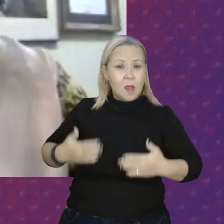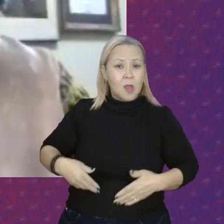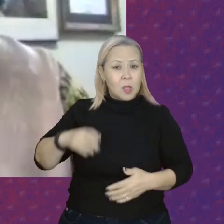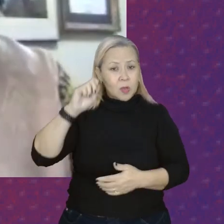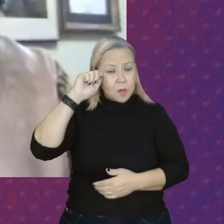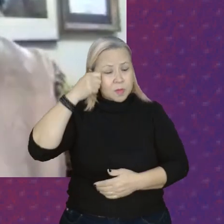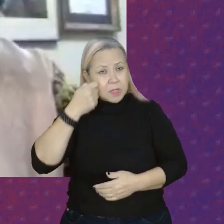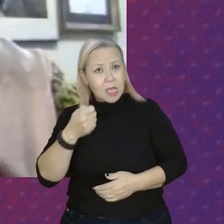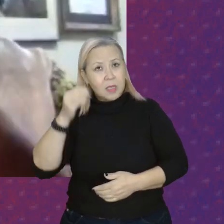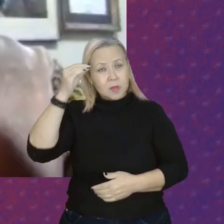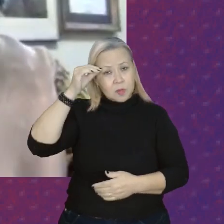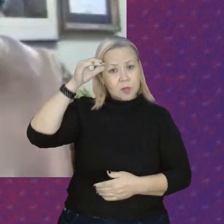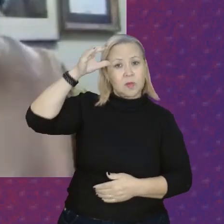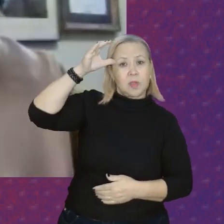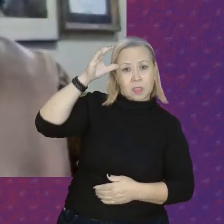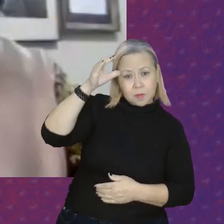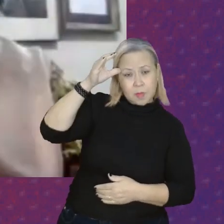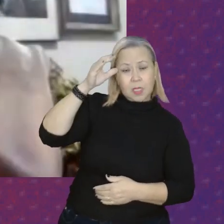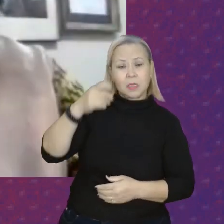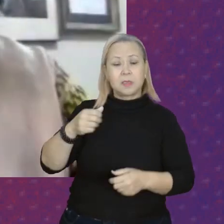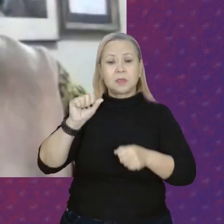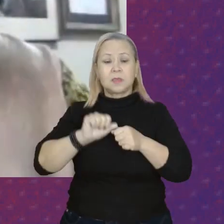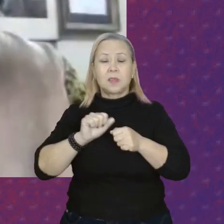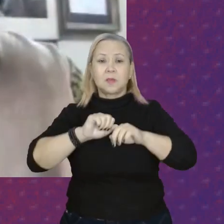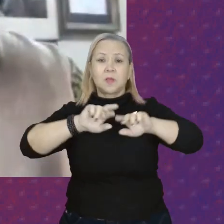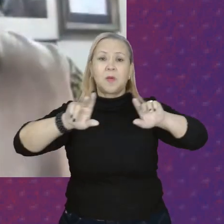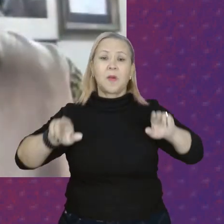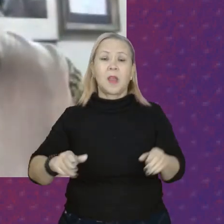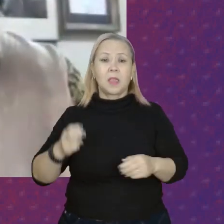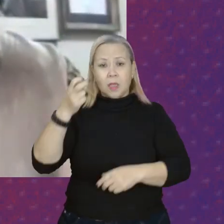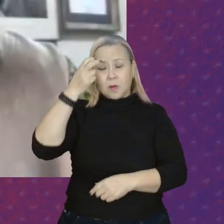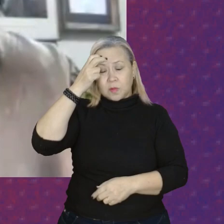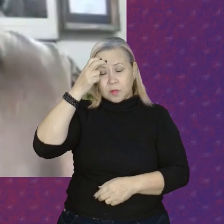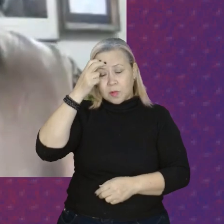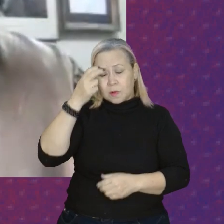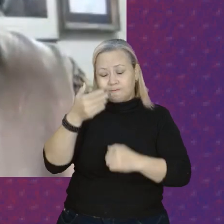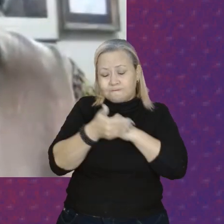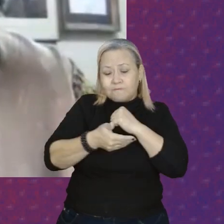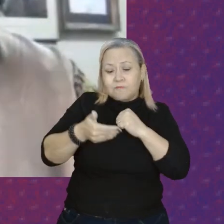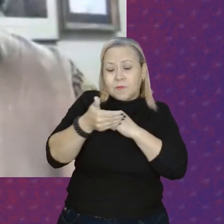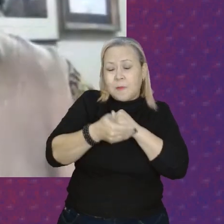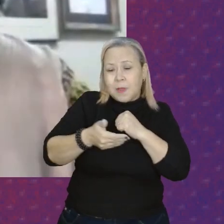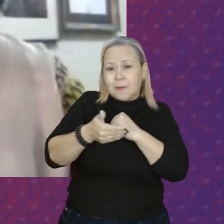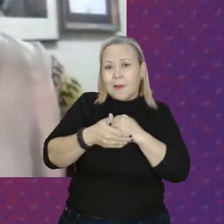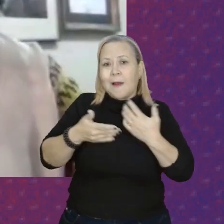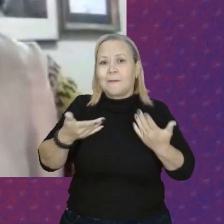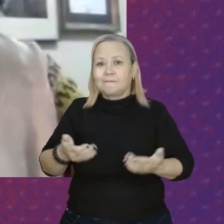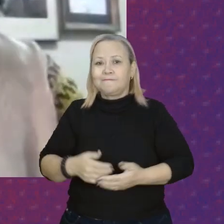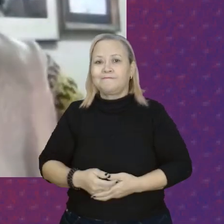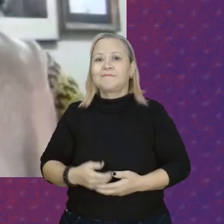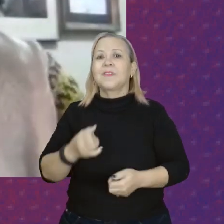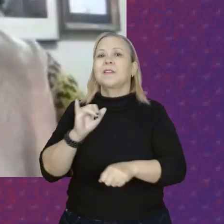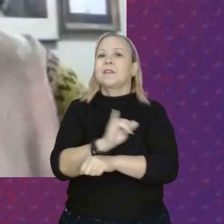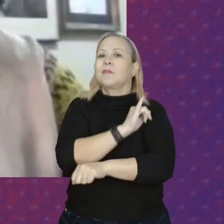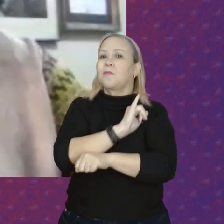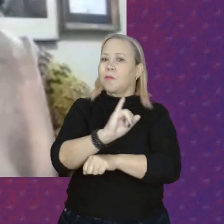seus conhecimentos, seus fazeres, sua cultura, foi fundamental e